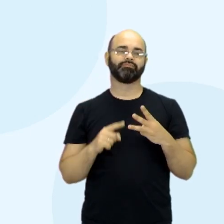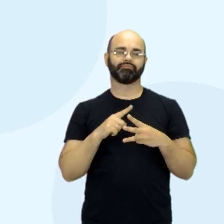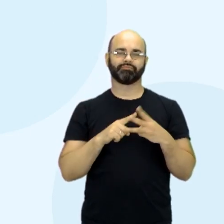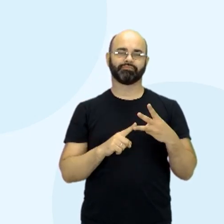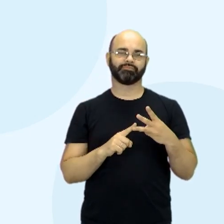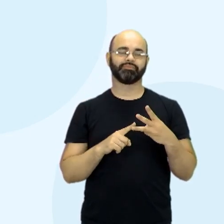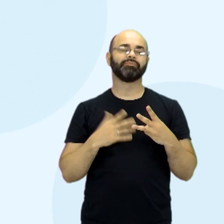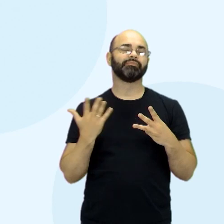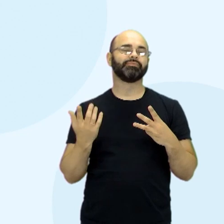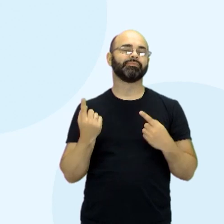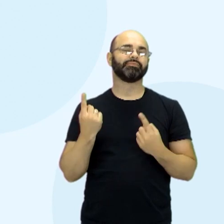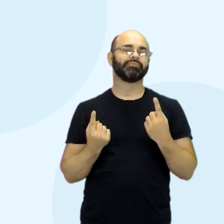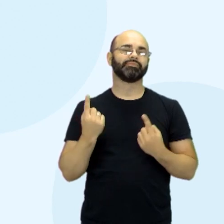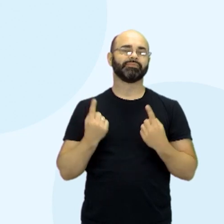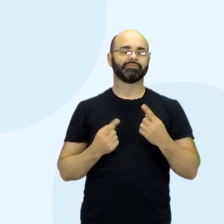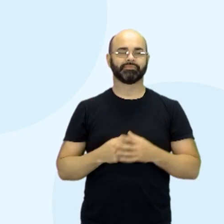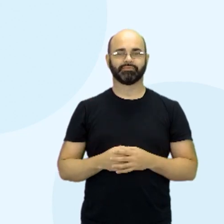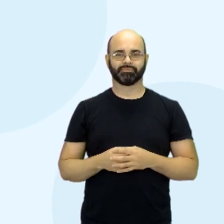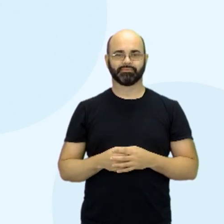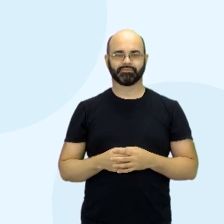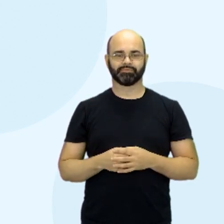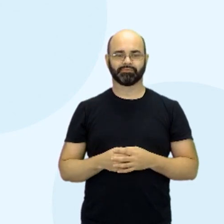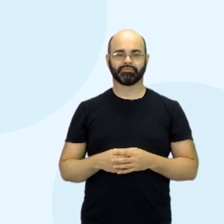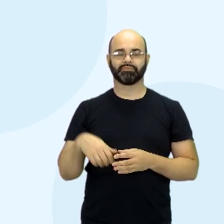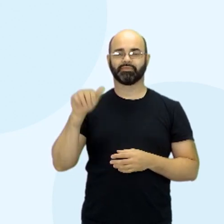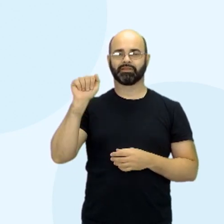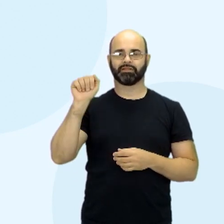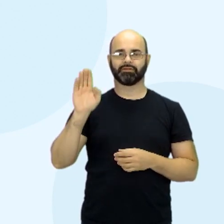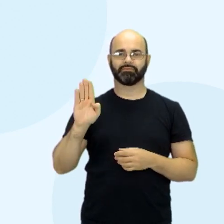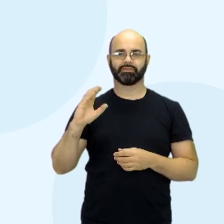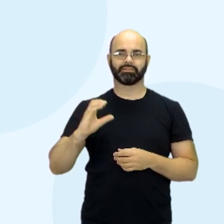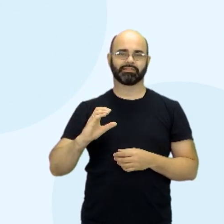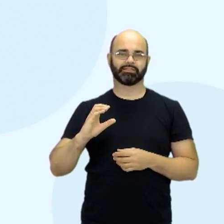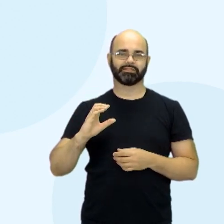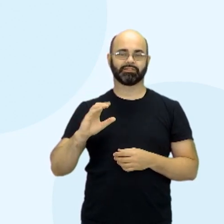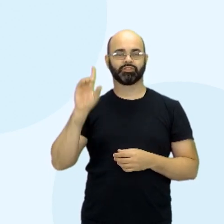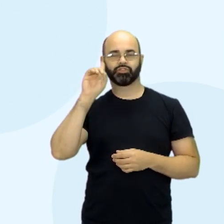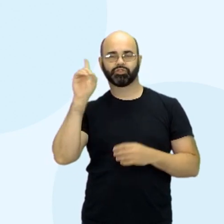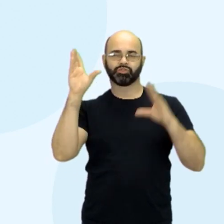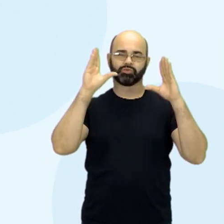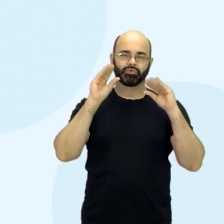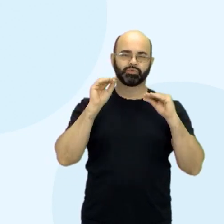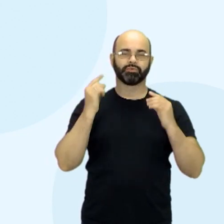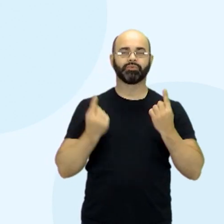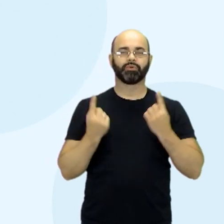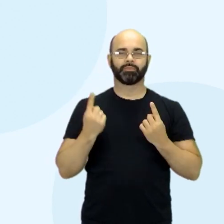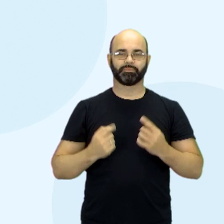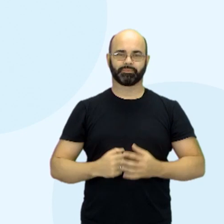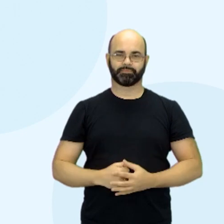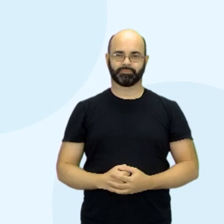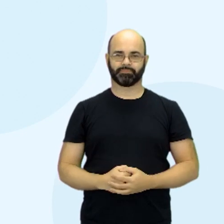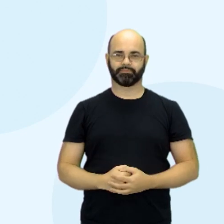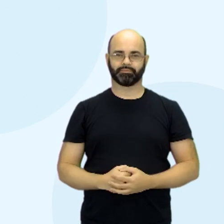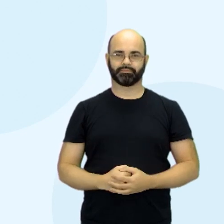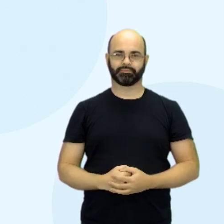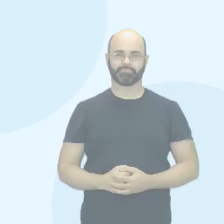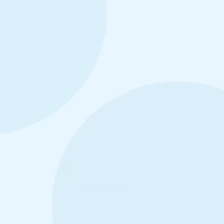alternativas e Revolução rotação ou translação vamos lá